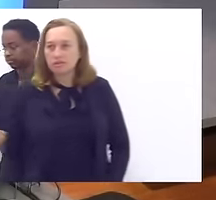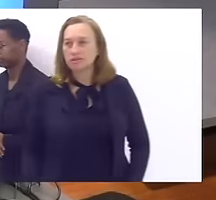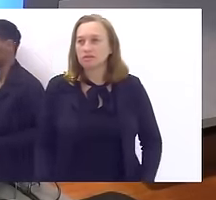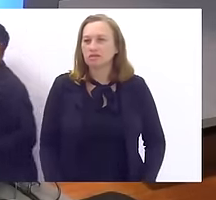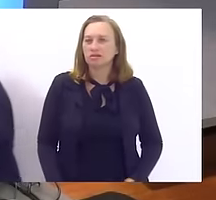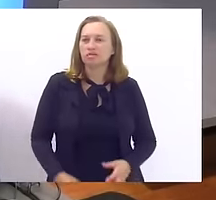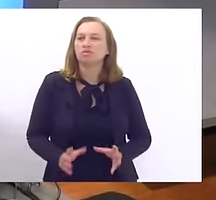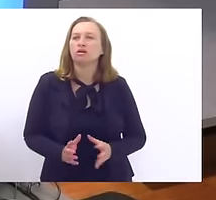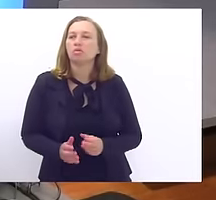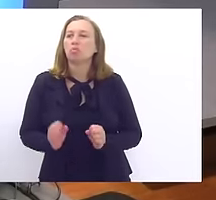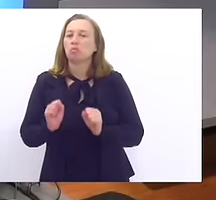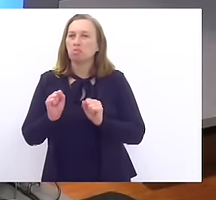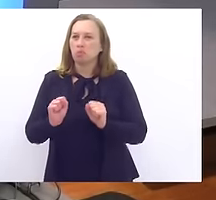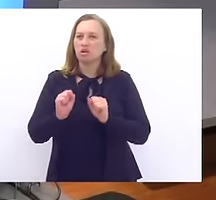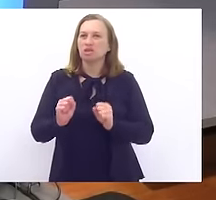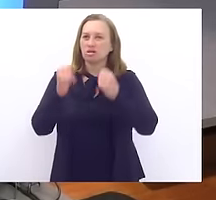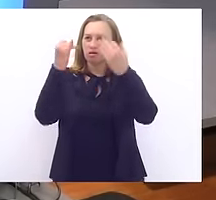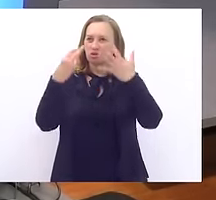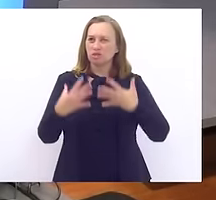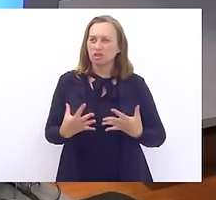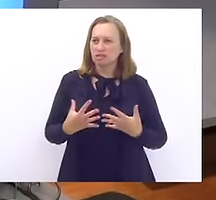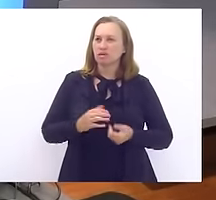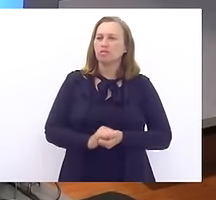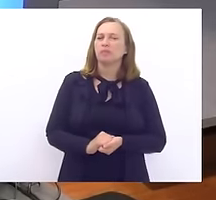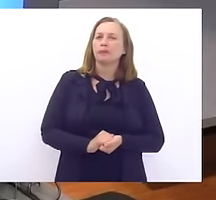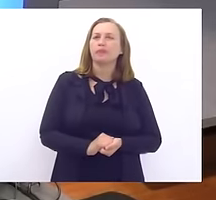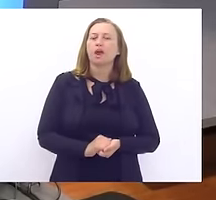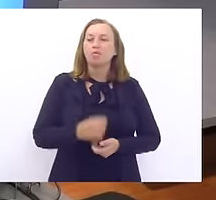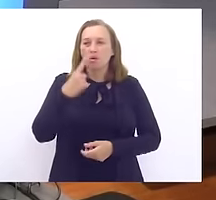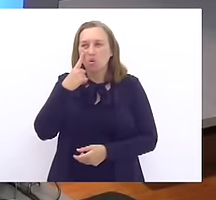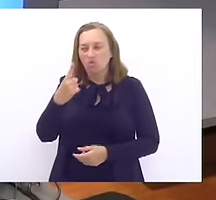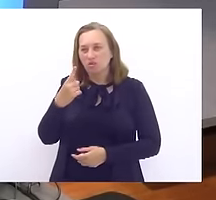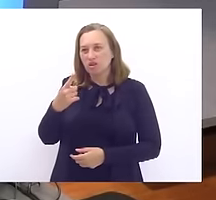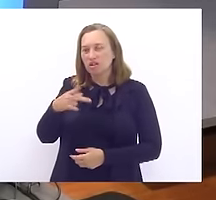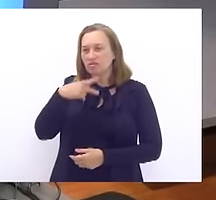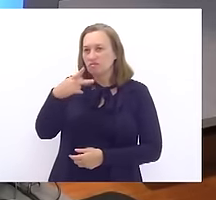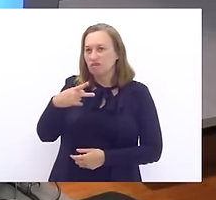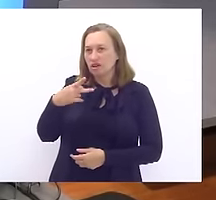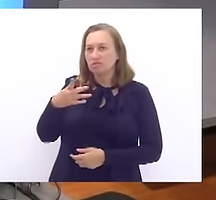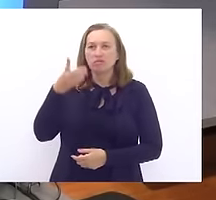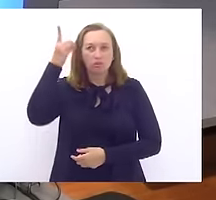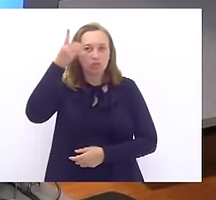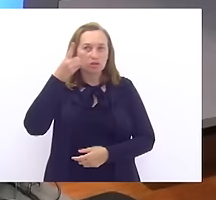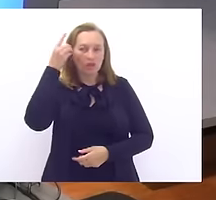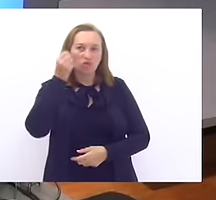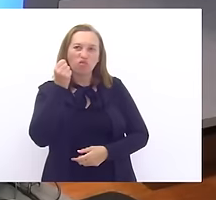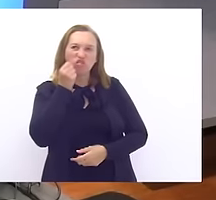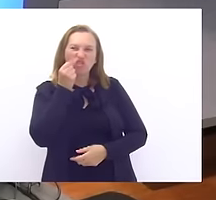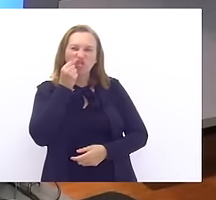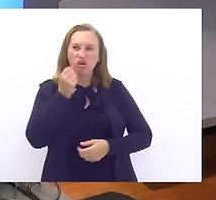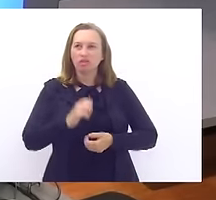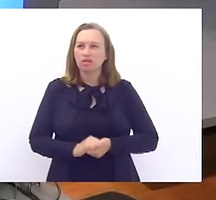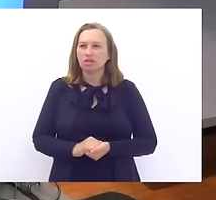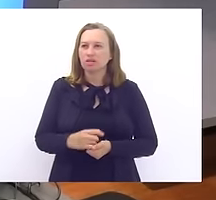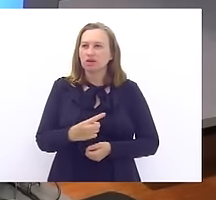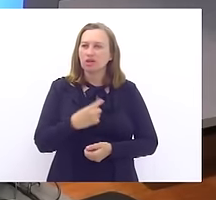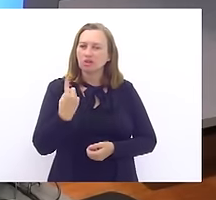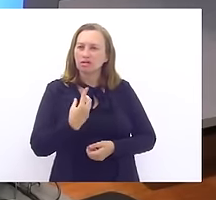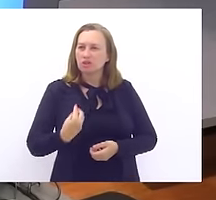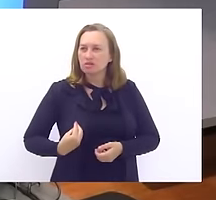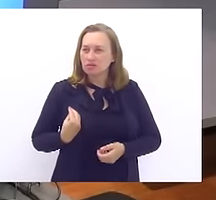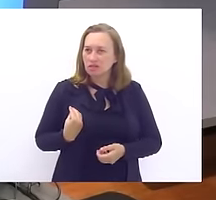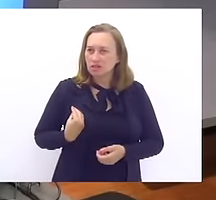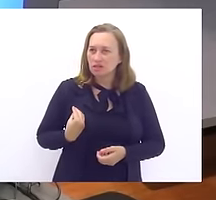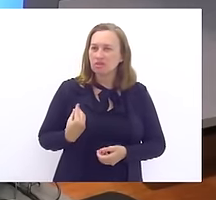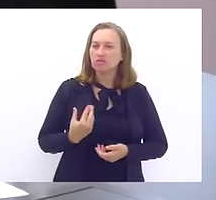poderão trazer eles esclarecimentos inclusive pelo que eu vi na fala Deputado Ratinho a nossa presença foi